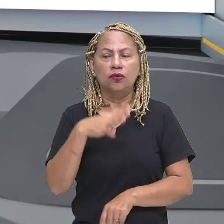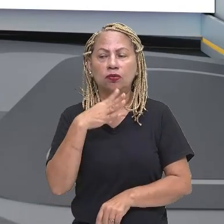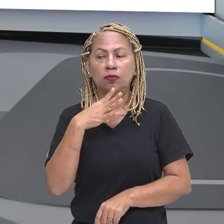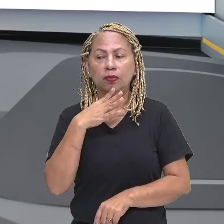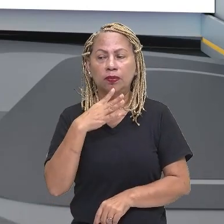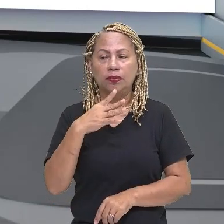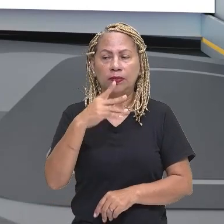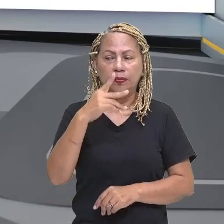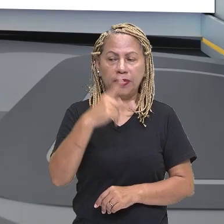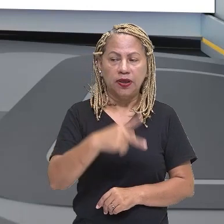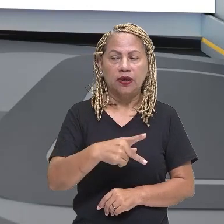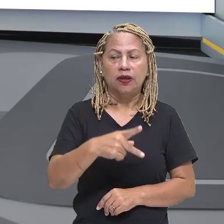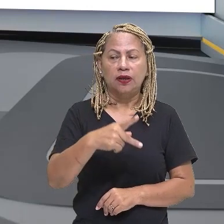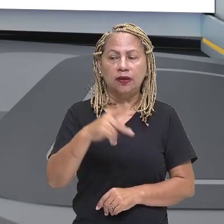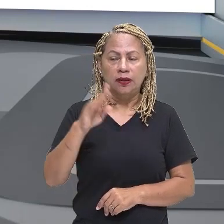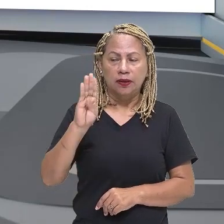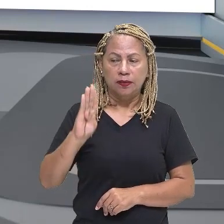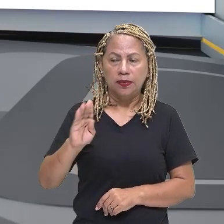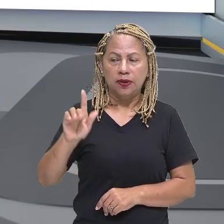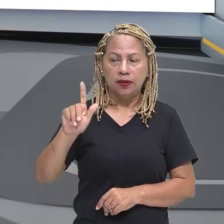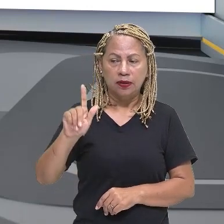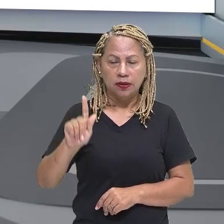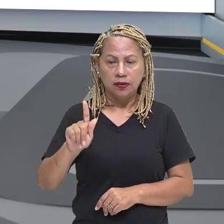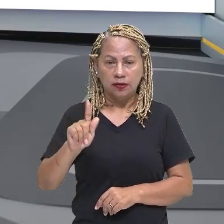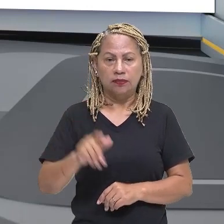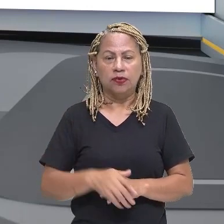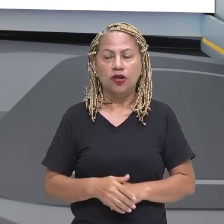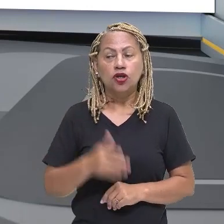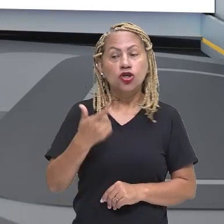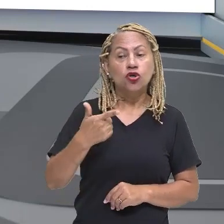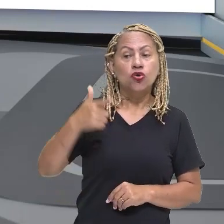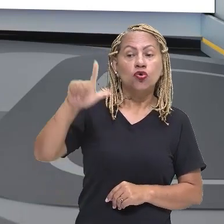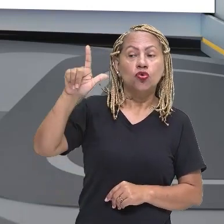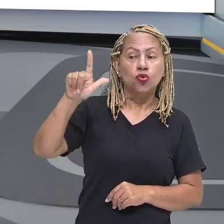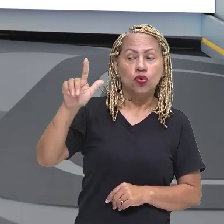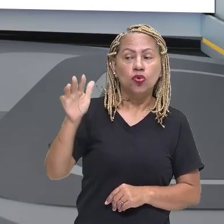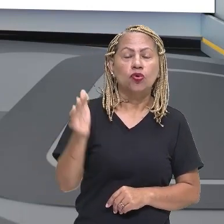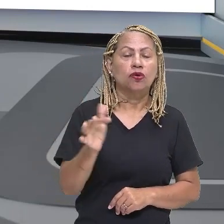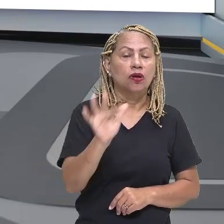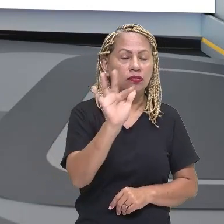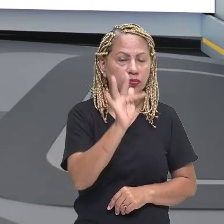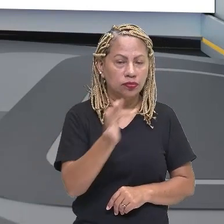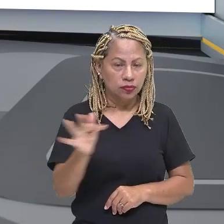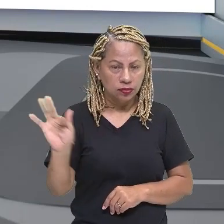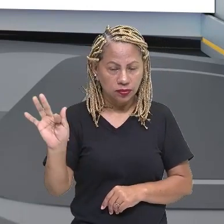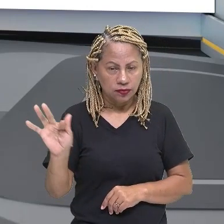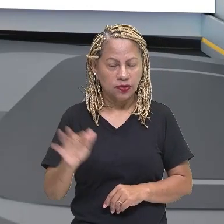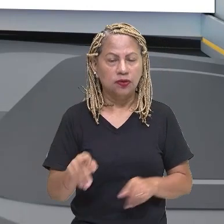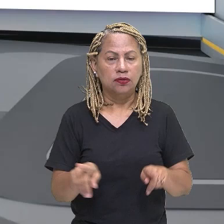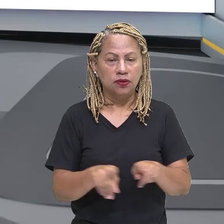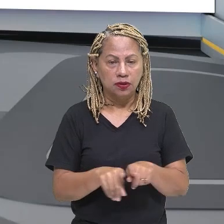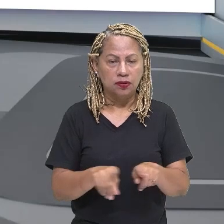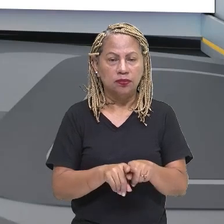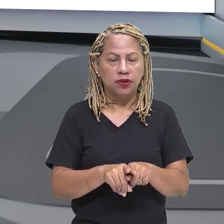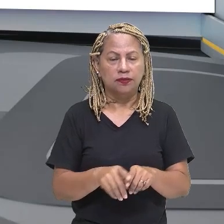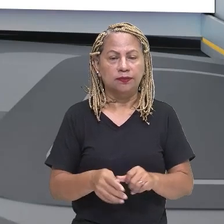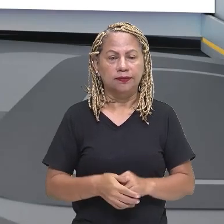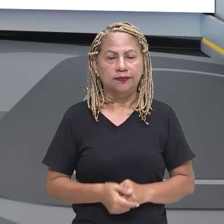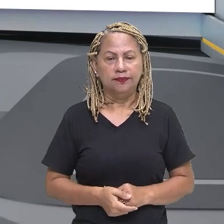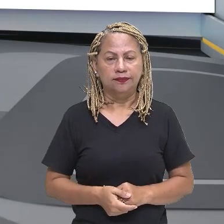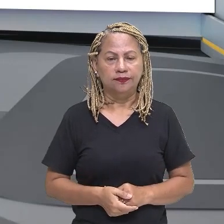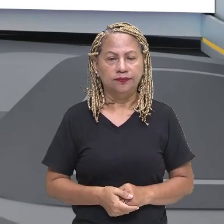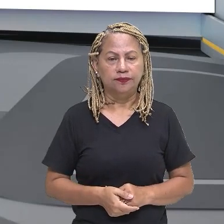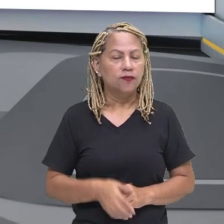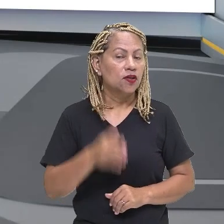vieram Fortnite, Free Fire e outros também como Spellbreak e Iron Sight.